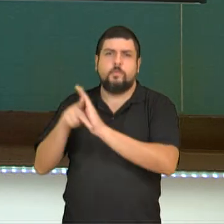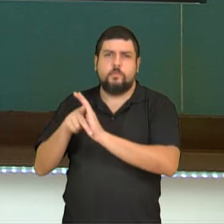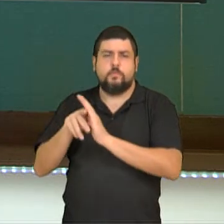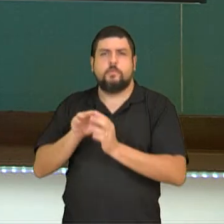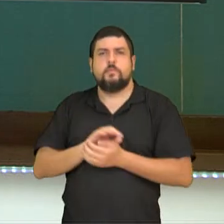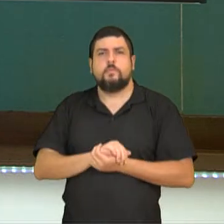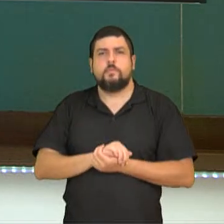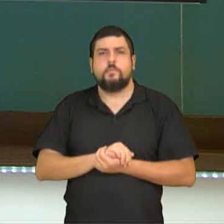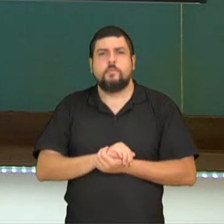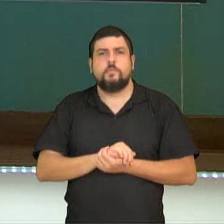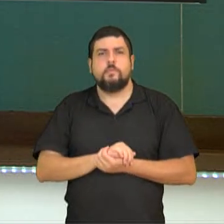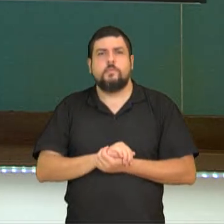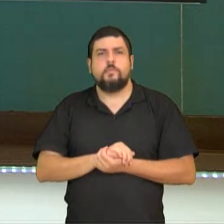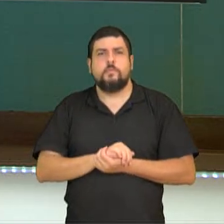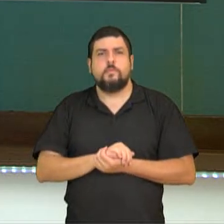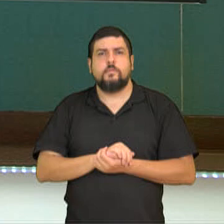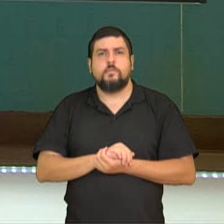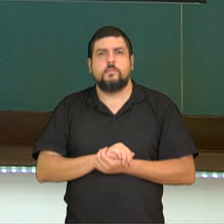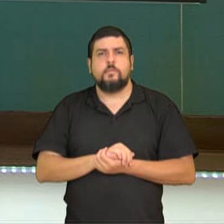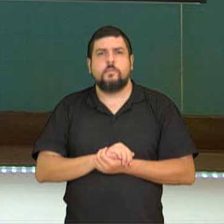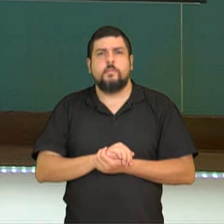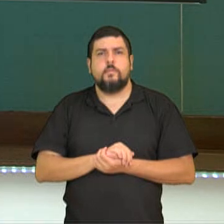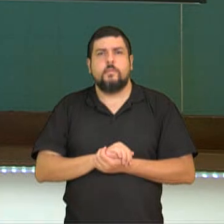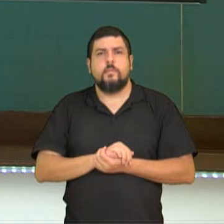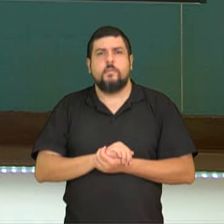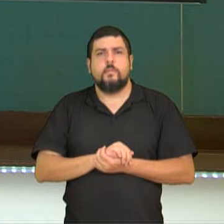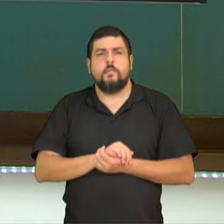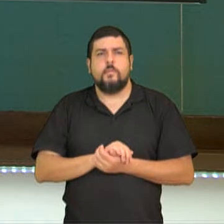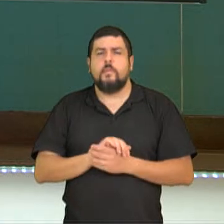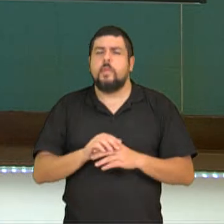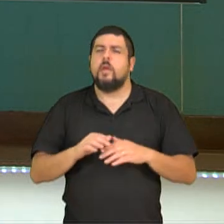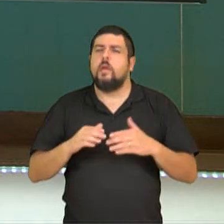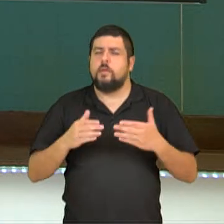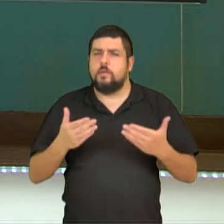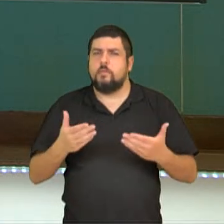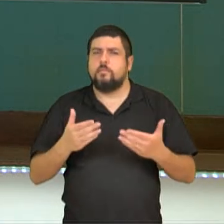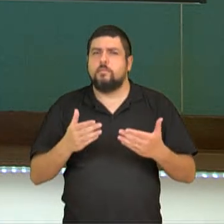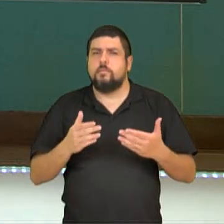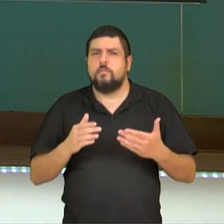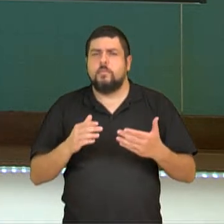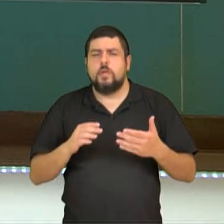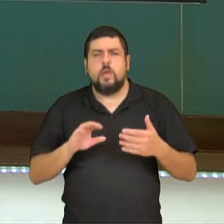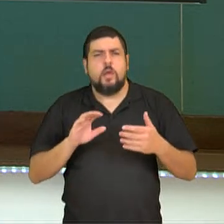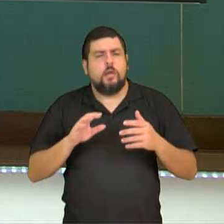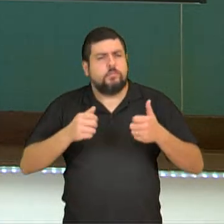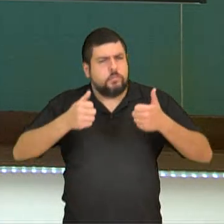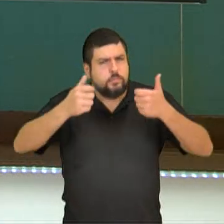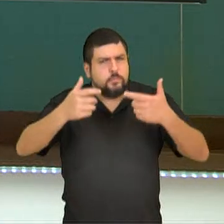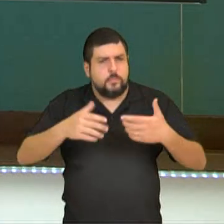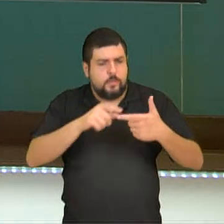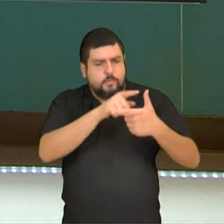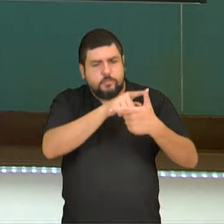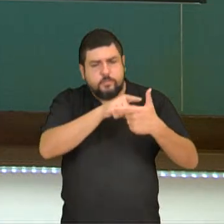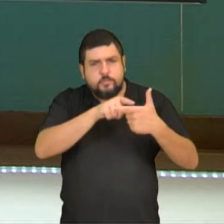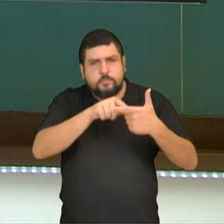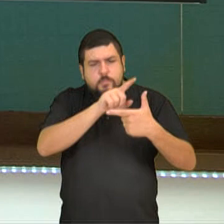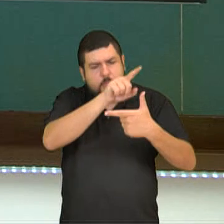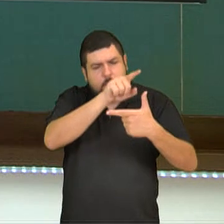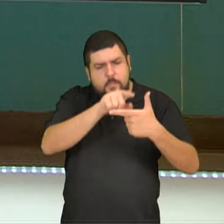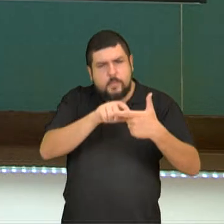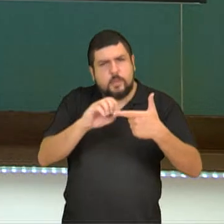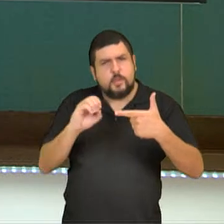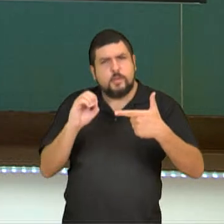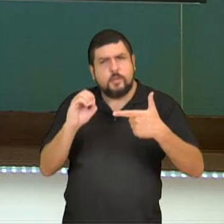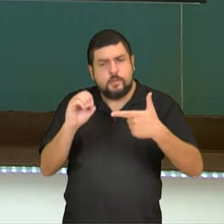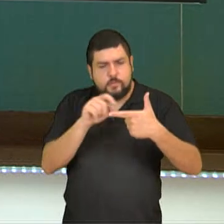0, tá? Então, olha só. Então, quando a gente está falando desses zeros da função, né, que, lembrando que essa